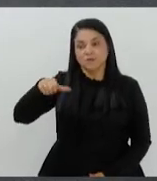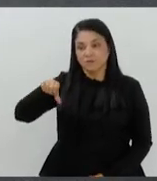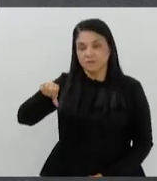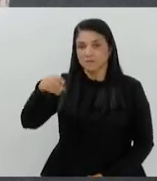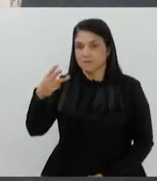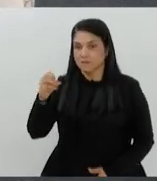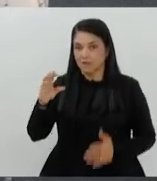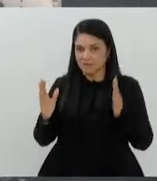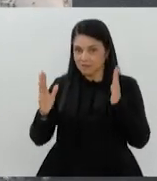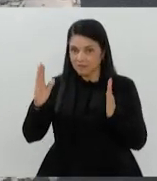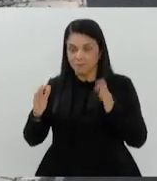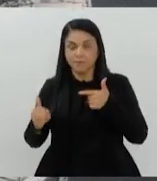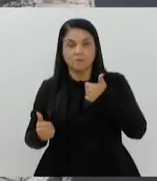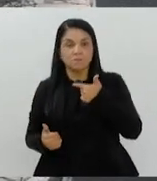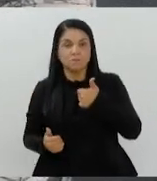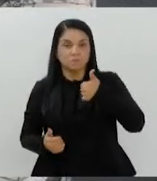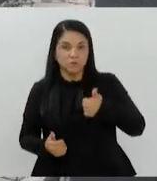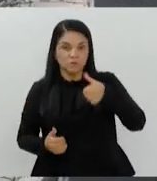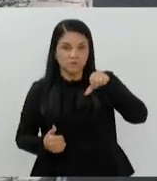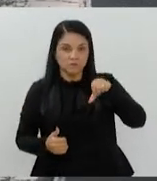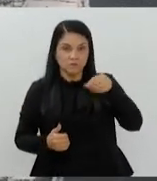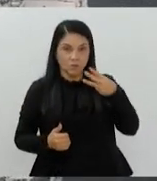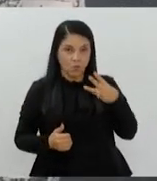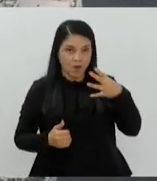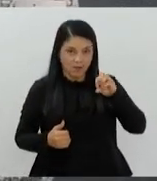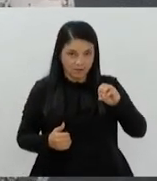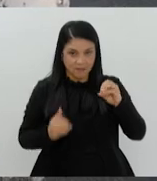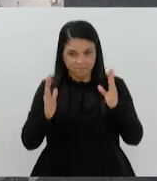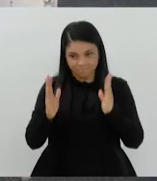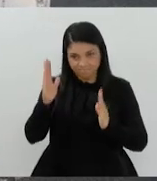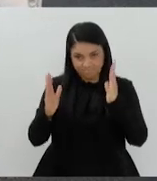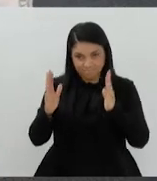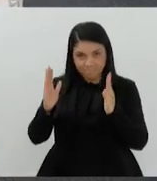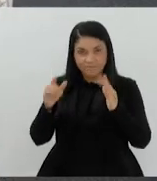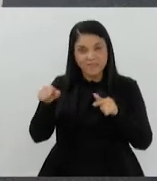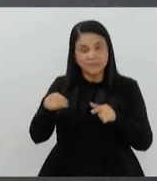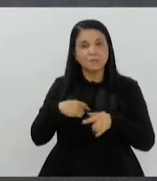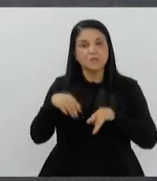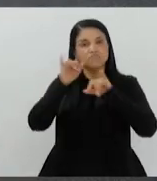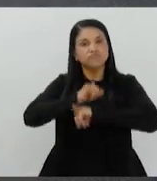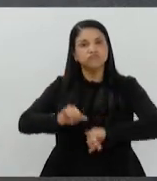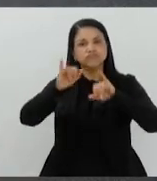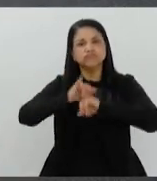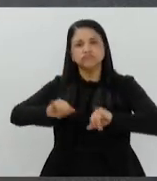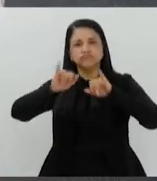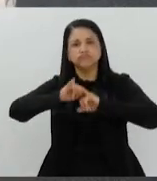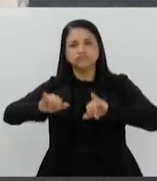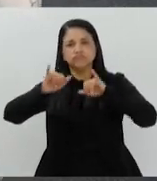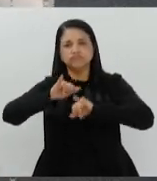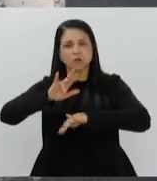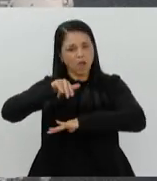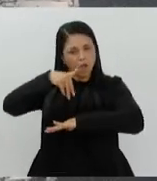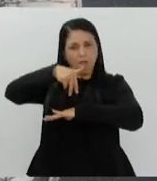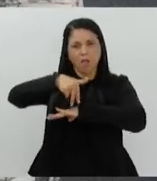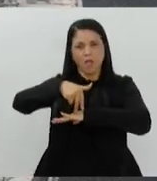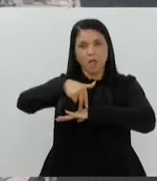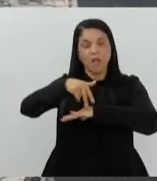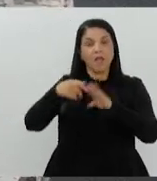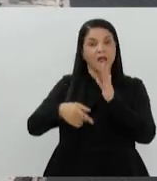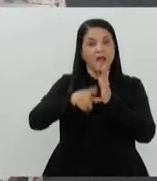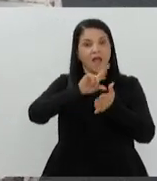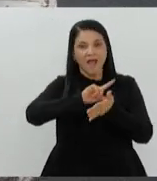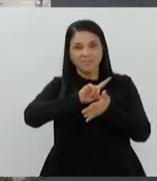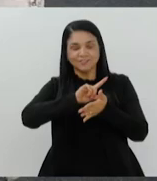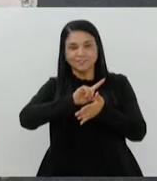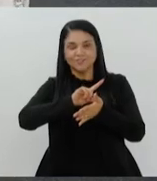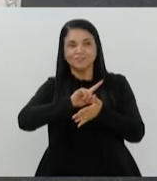1930 e 1940, ele também costumava fazer comícios, até porque antes da construção